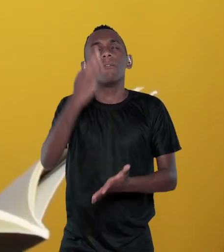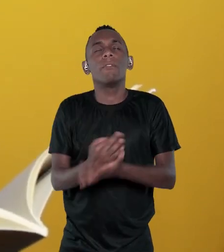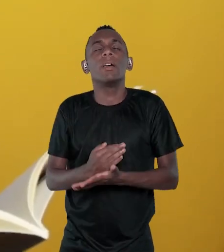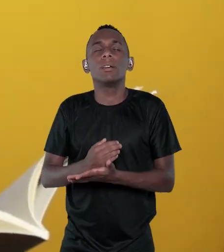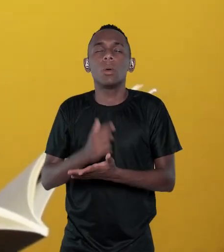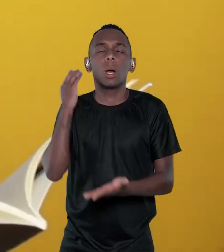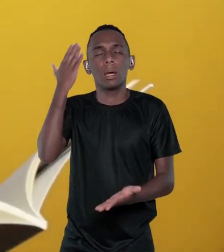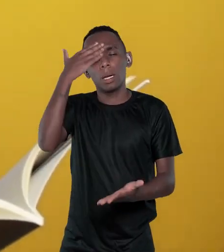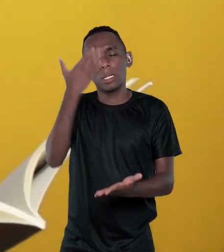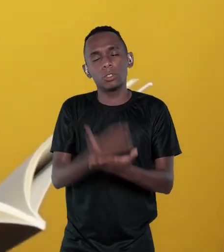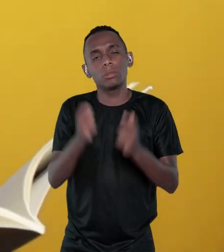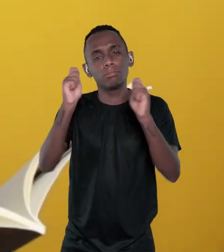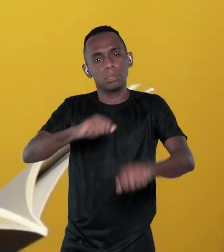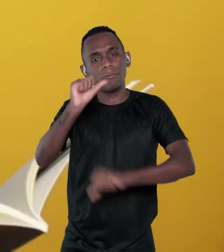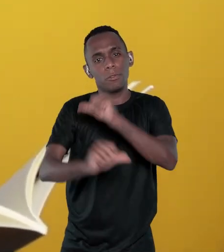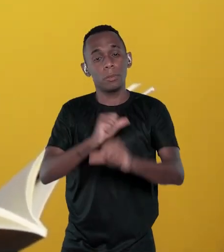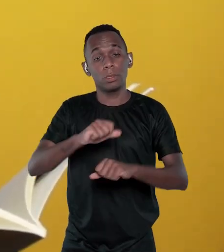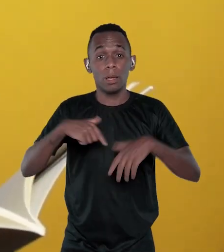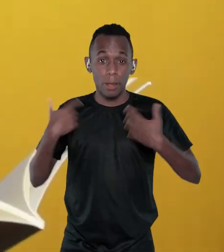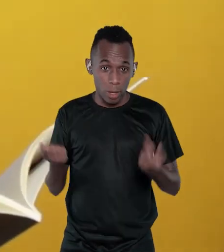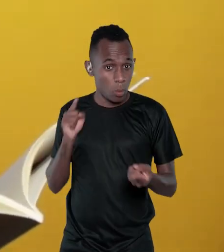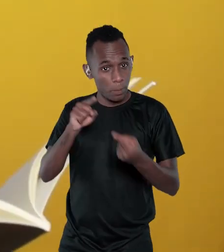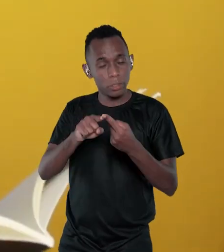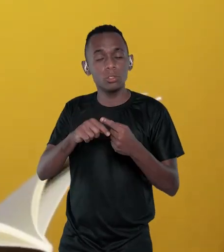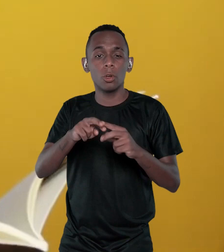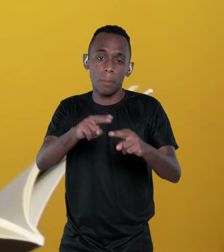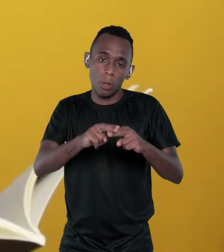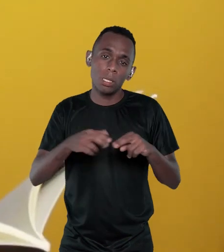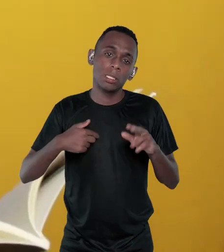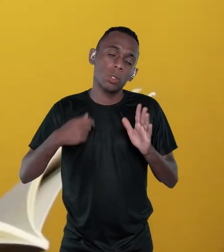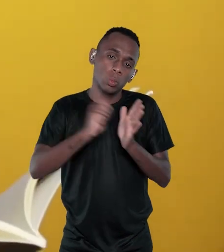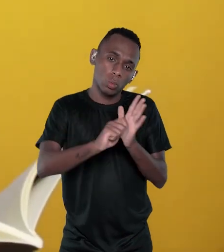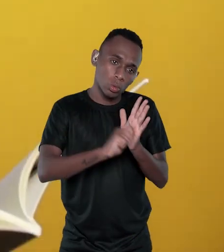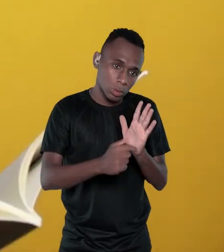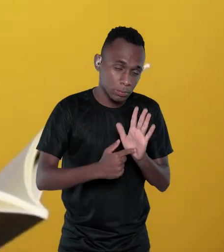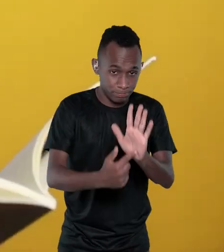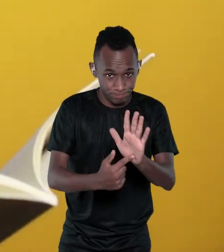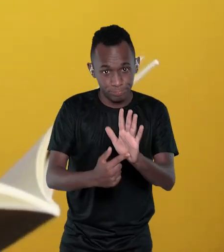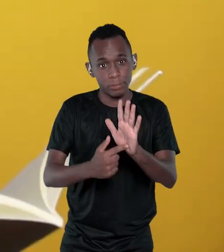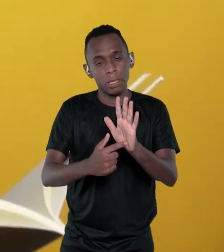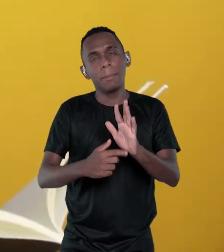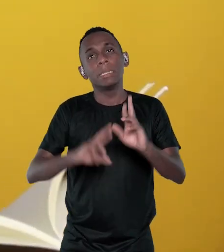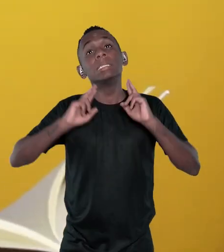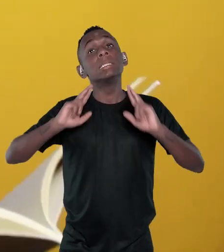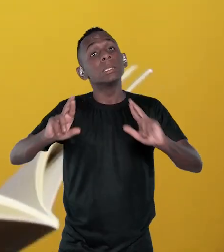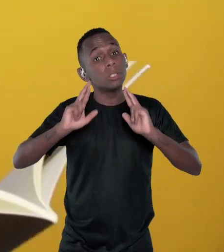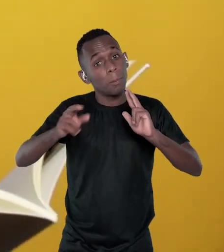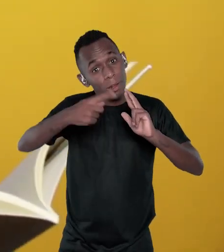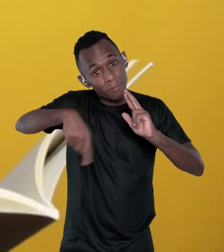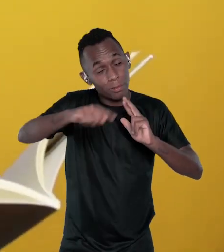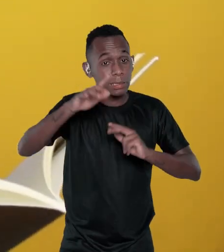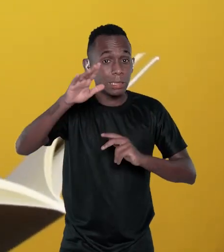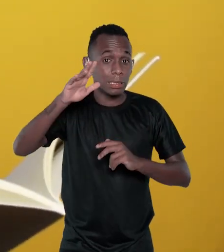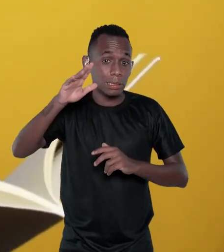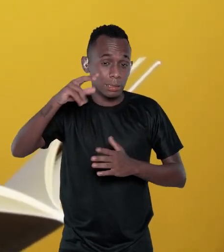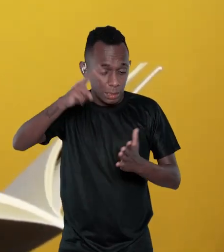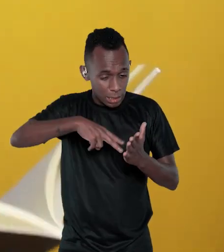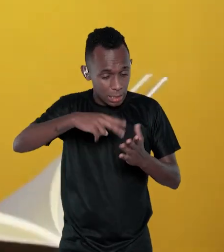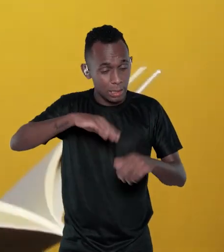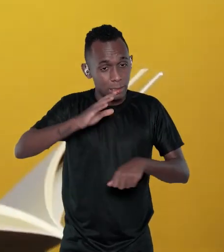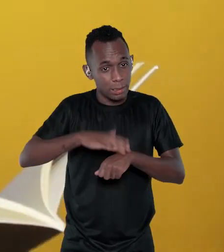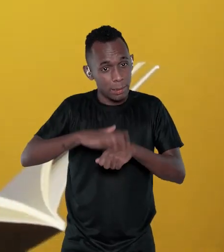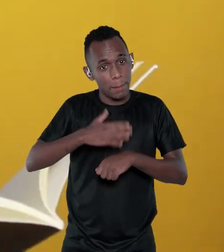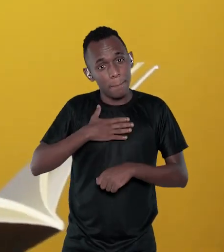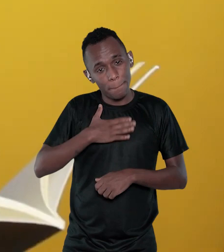Fernando Brant, eu ainda tenho fé nesta louca aventura. Esta é a razão desta publicação,